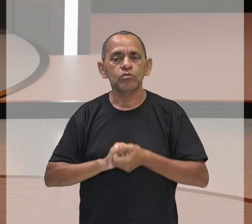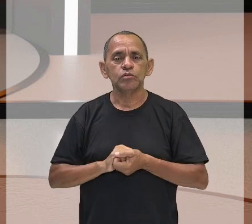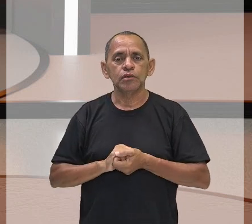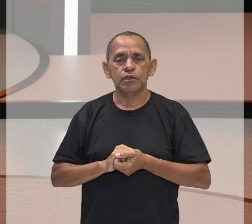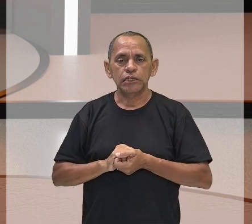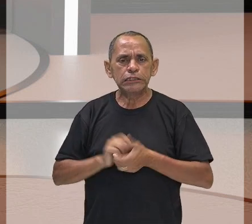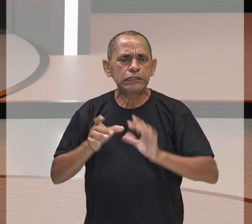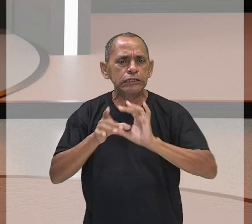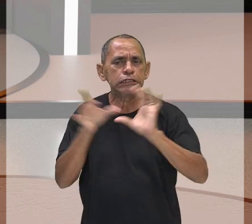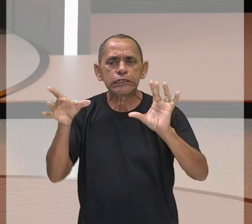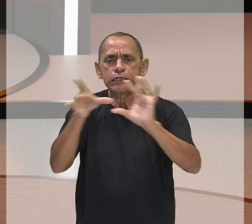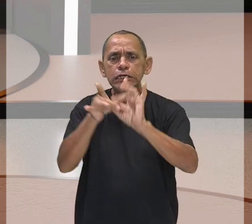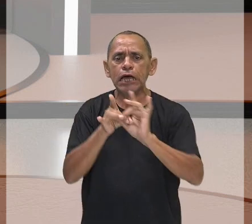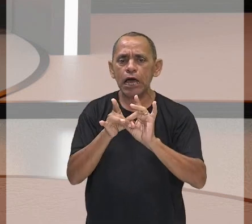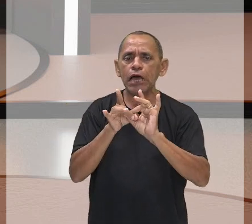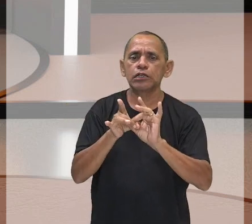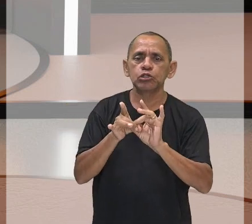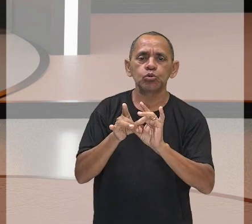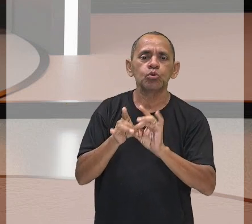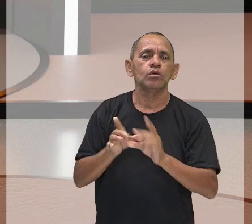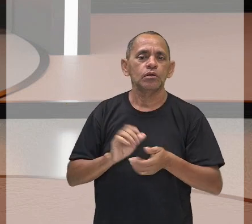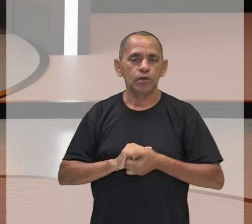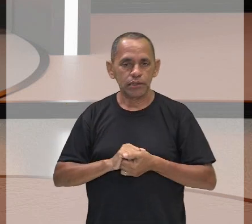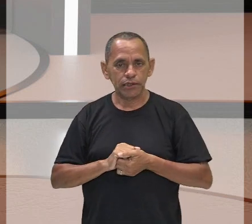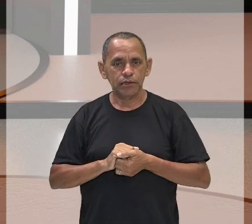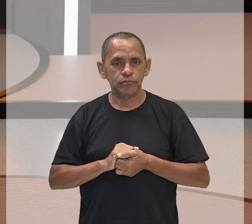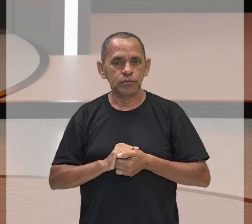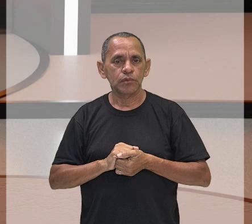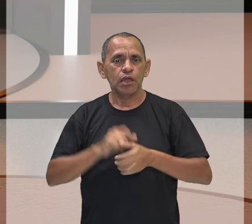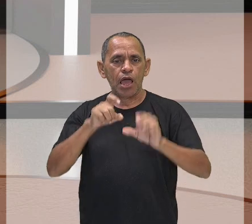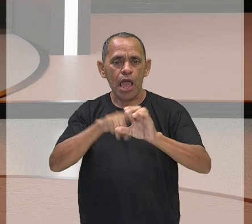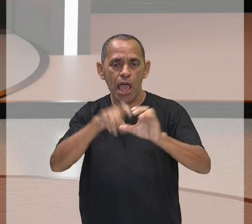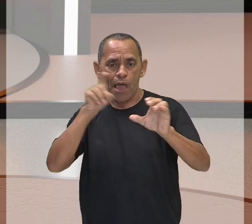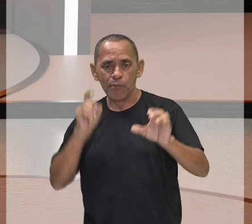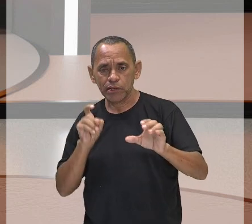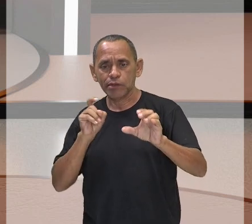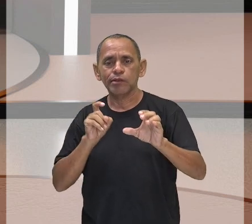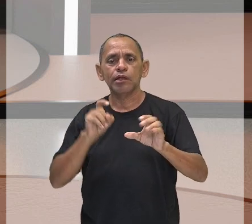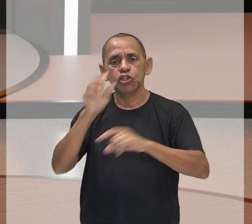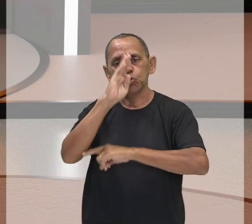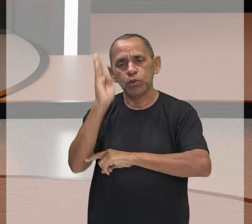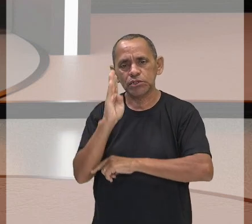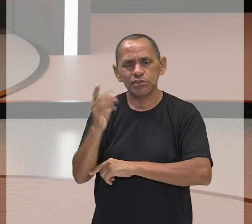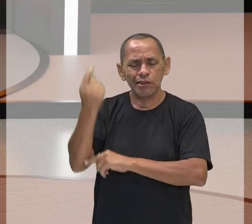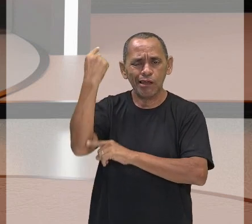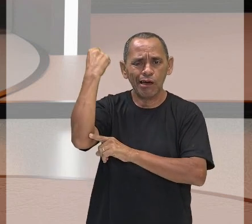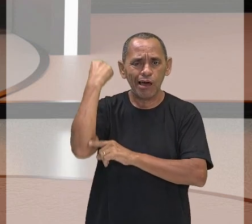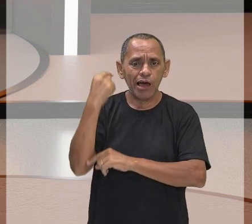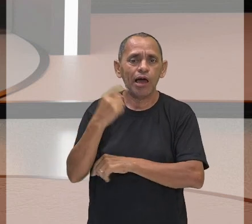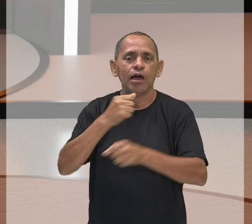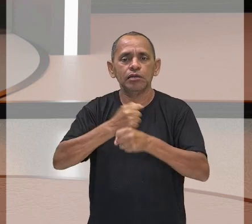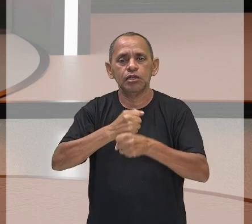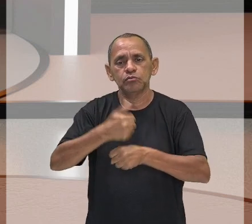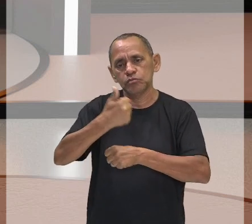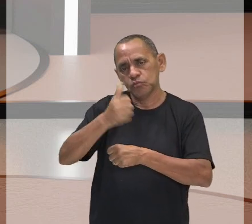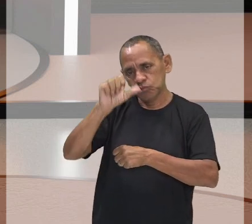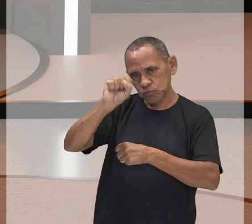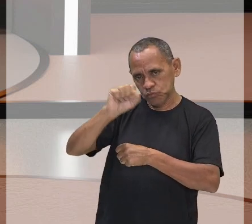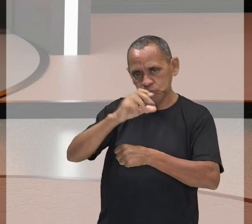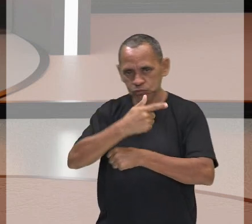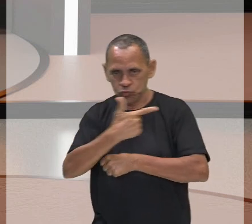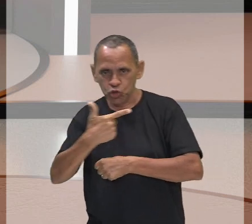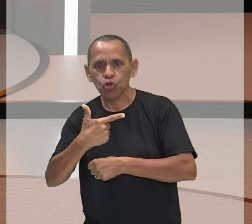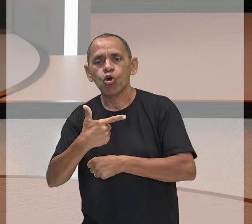gente imagina que é algo que acontece lá em 7 de setembro de 1822. Mas, para a gente entender o processo, a